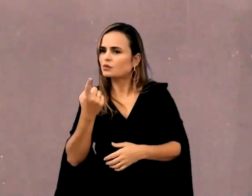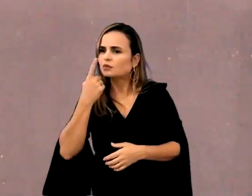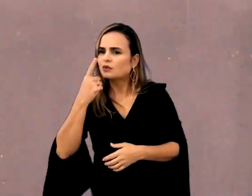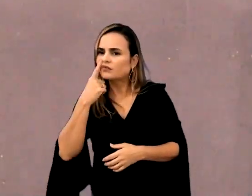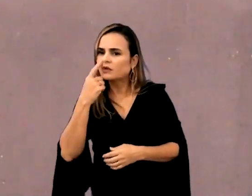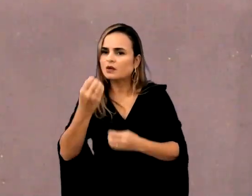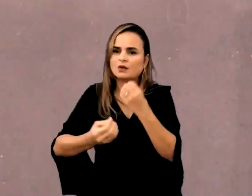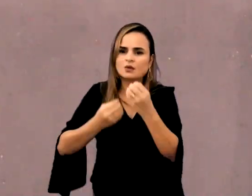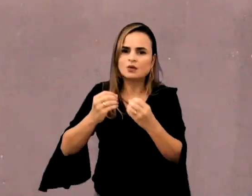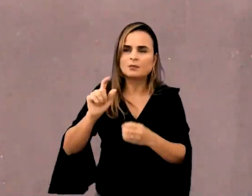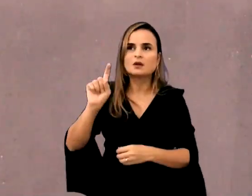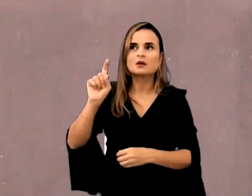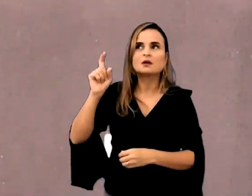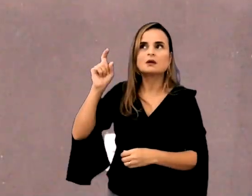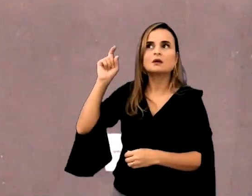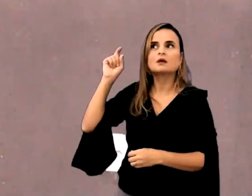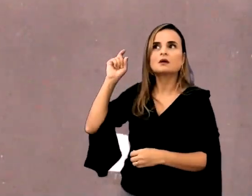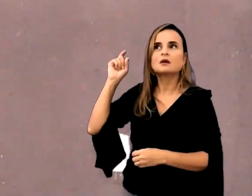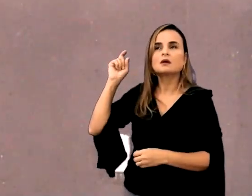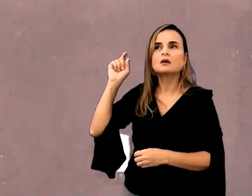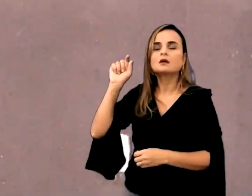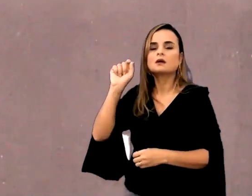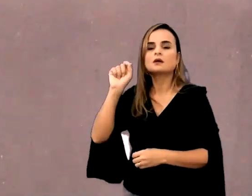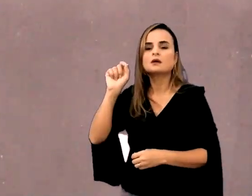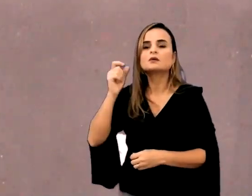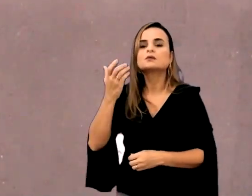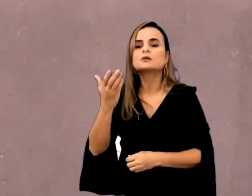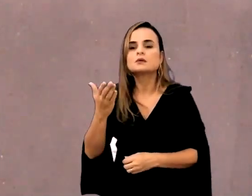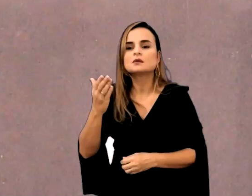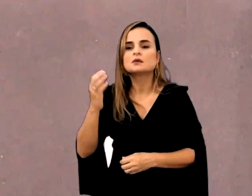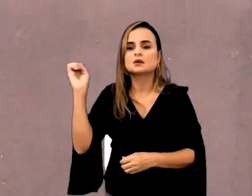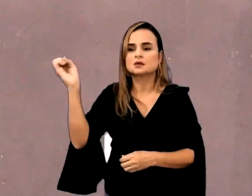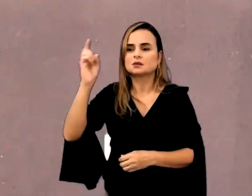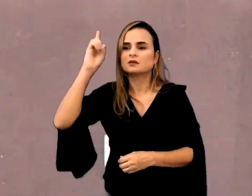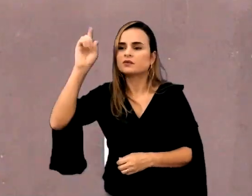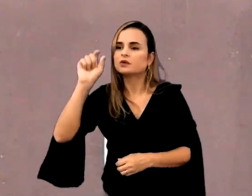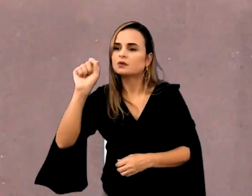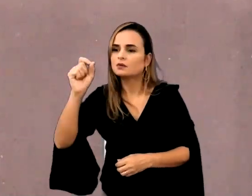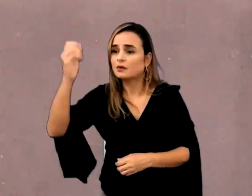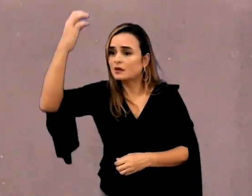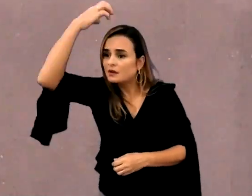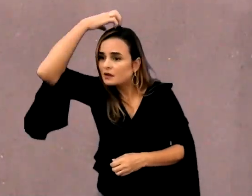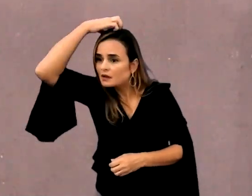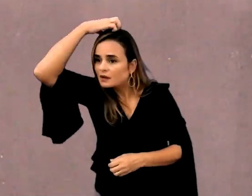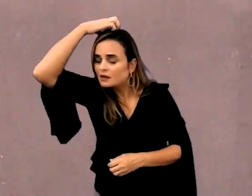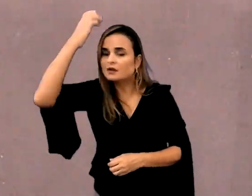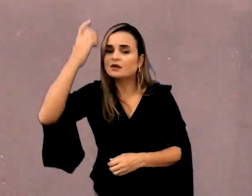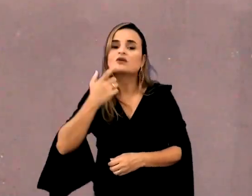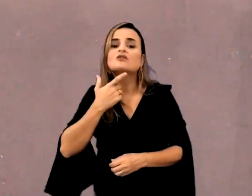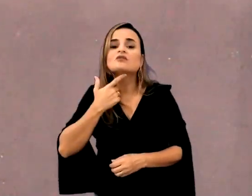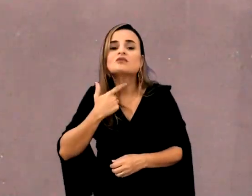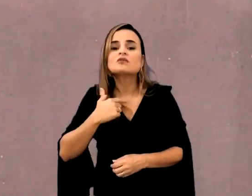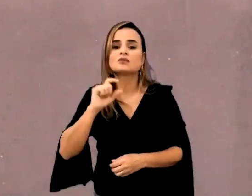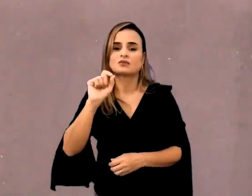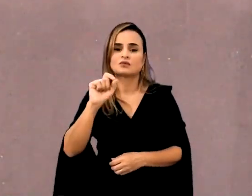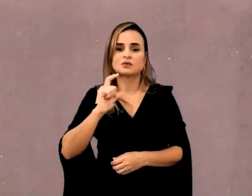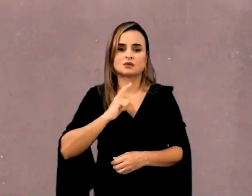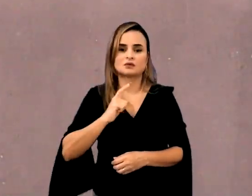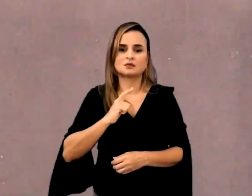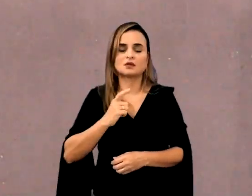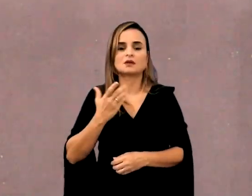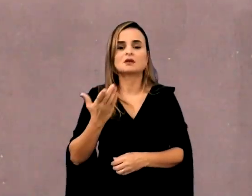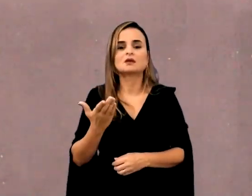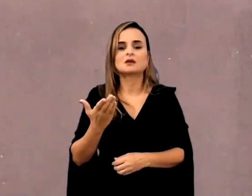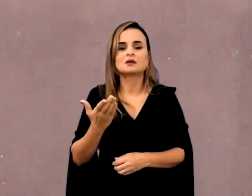que teve lá Davi, quando Davi era rei. Ele tinha um desejo, porque a Arca do Senhor estava em tendas, e